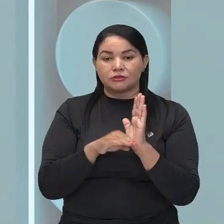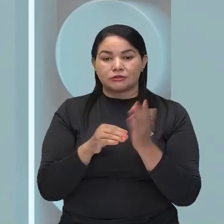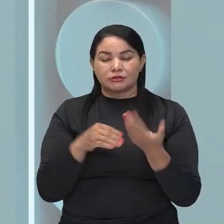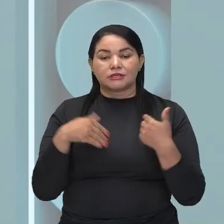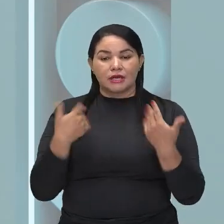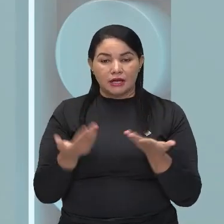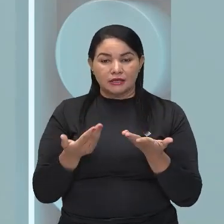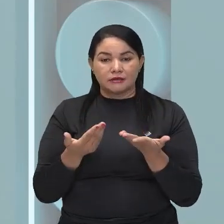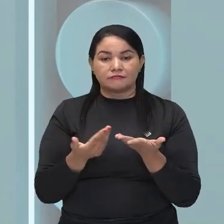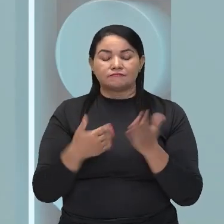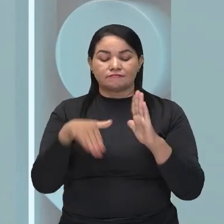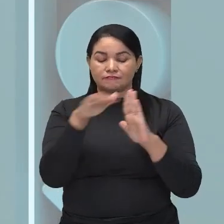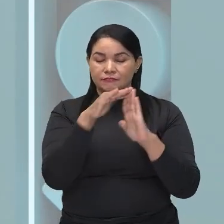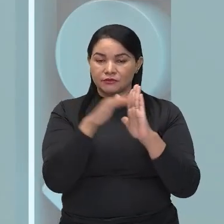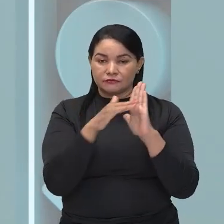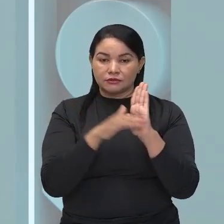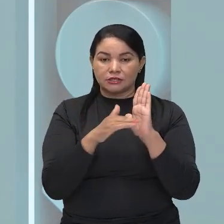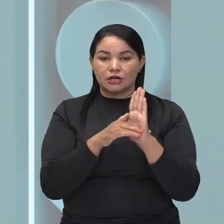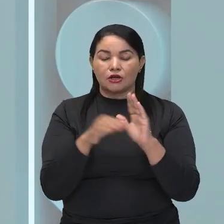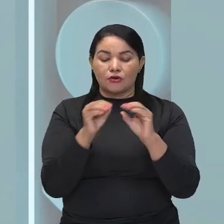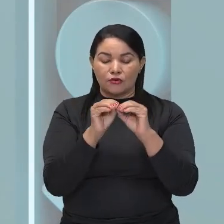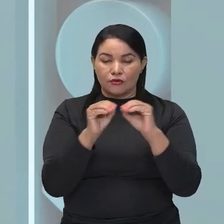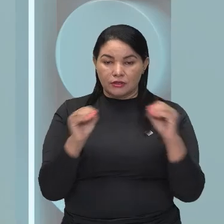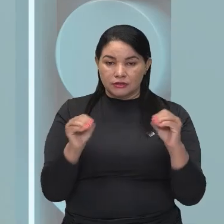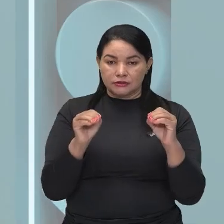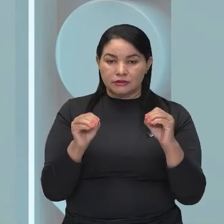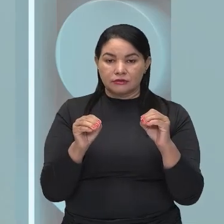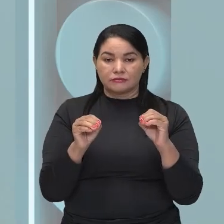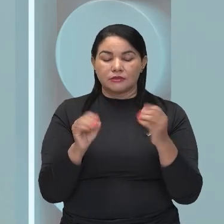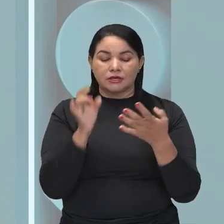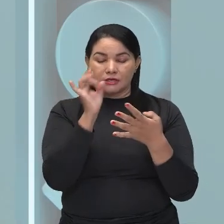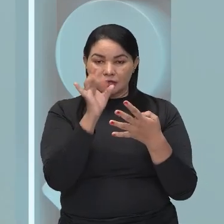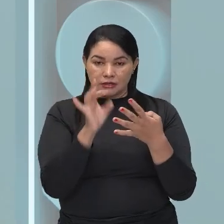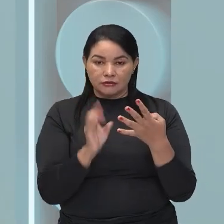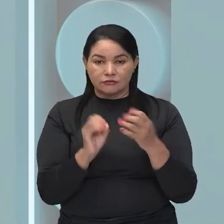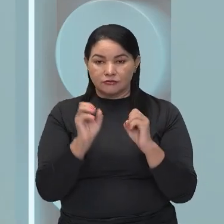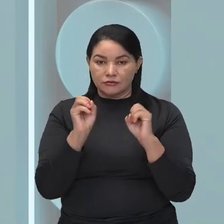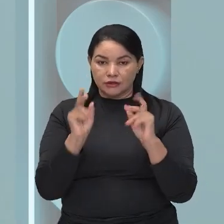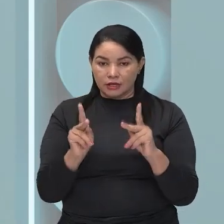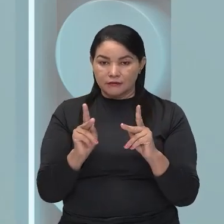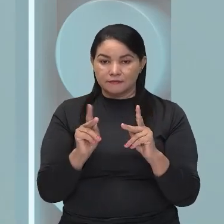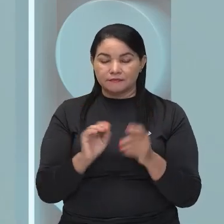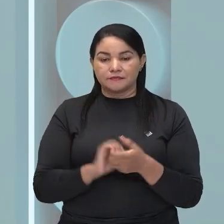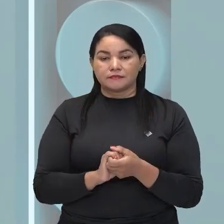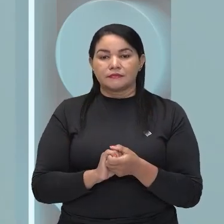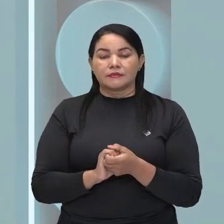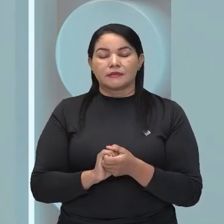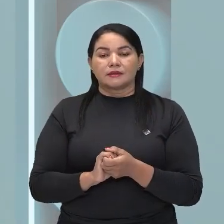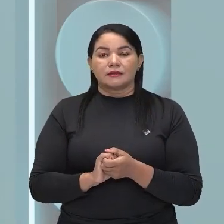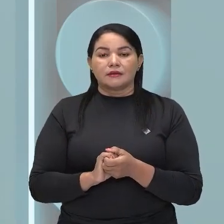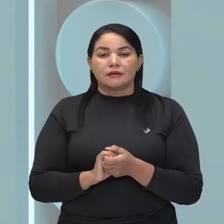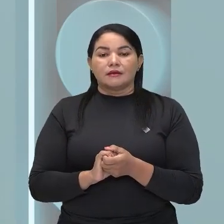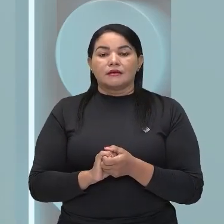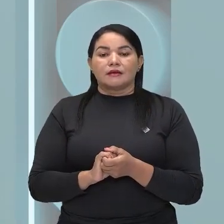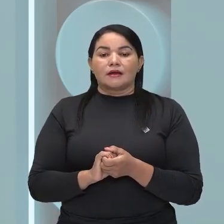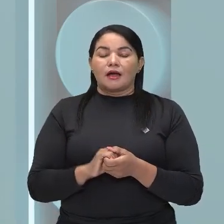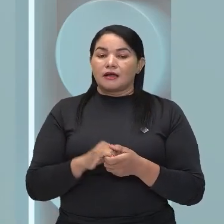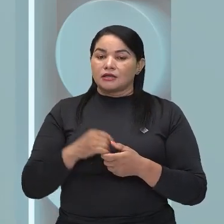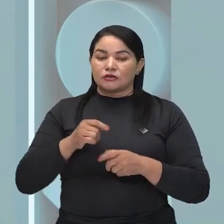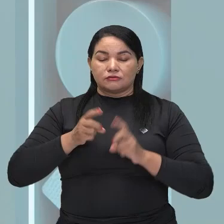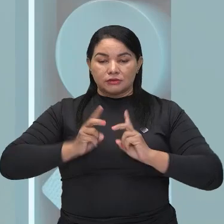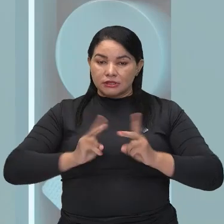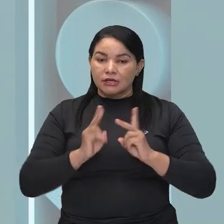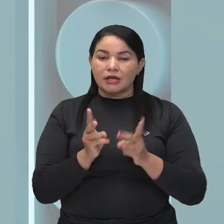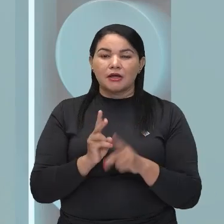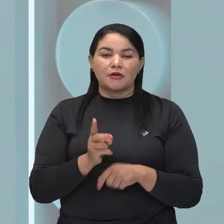classificar a oração que elas introduzem, tá? Sempre digo isso para os meus alunos,